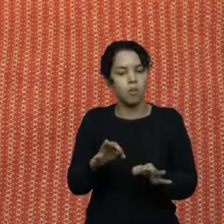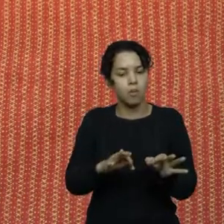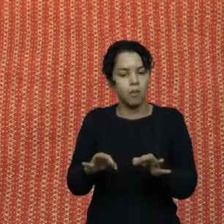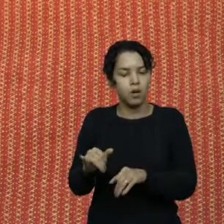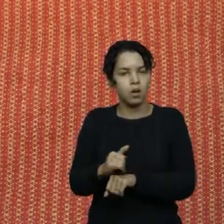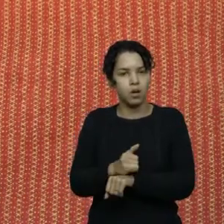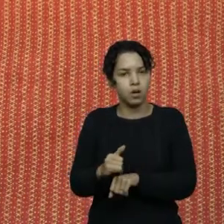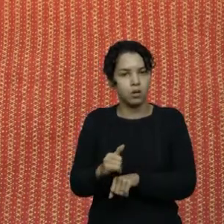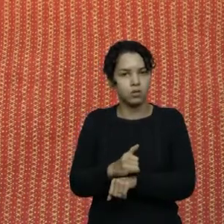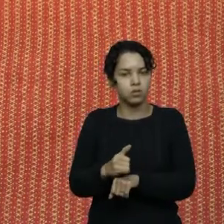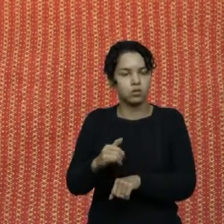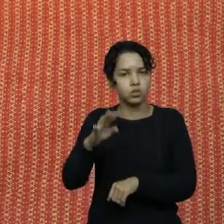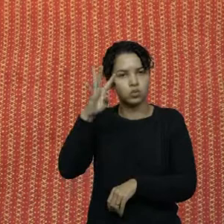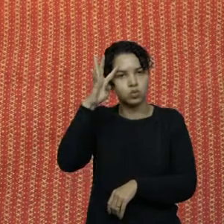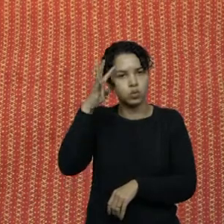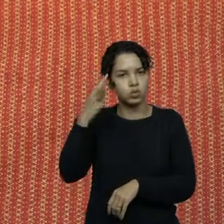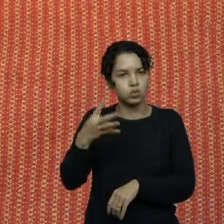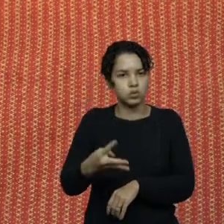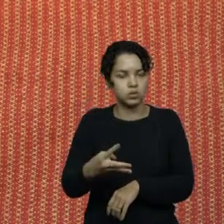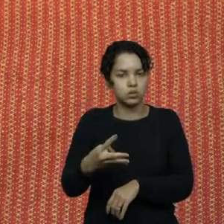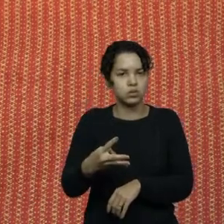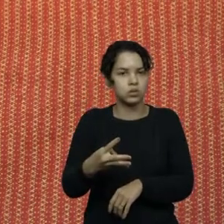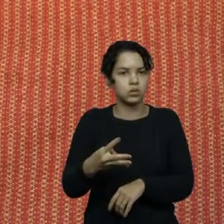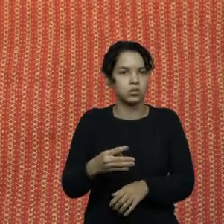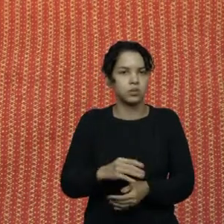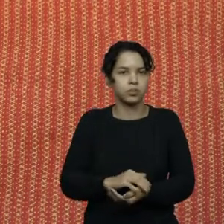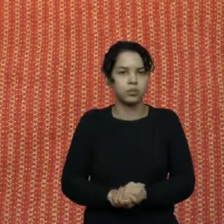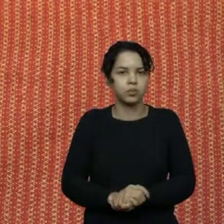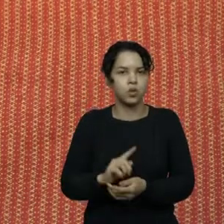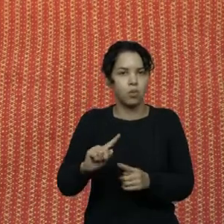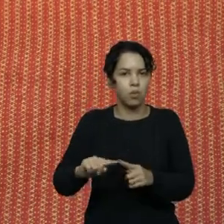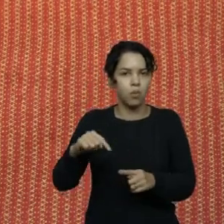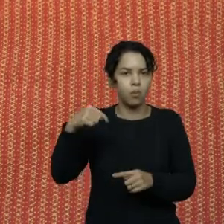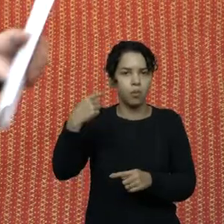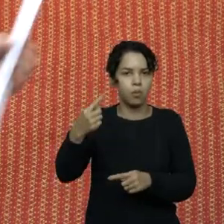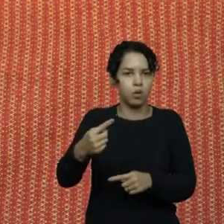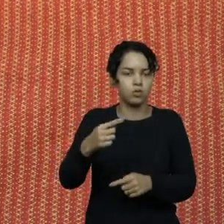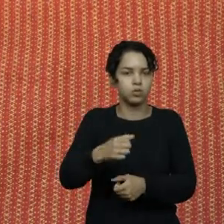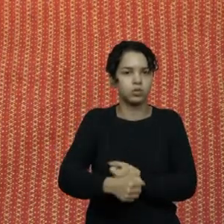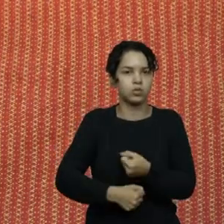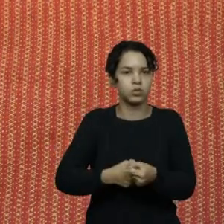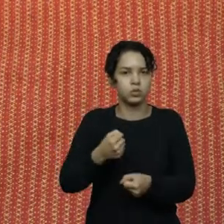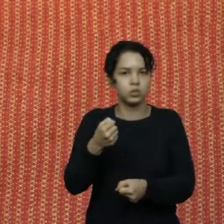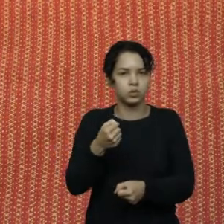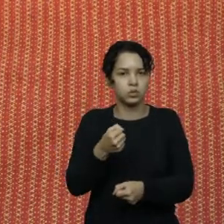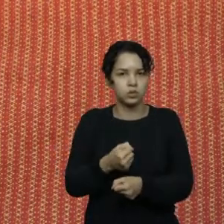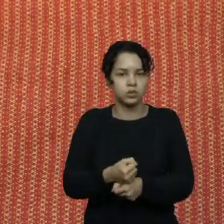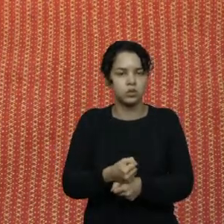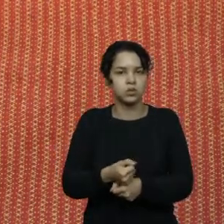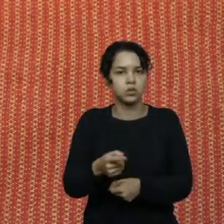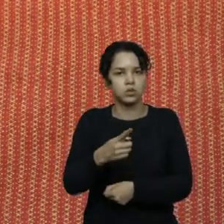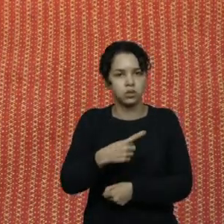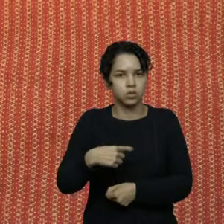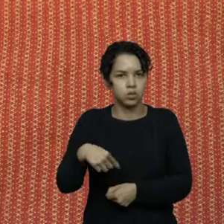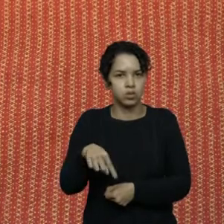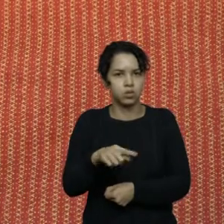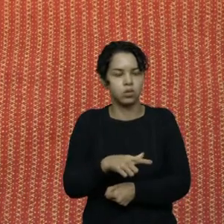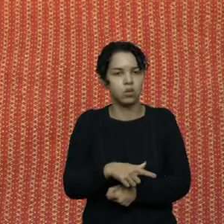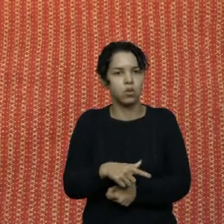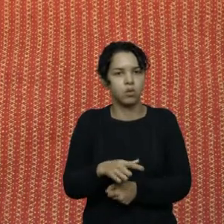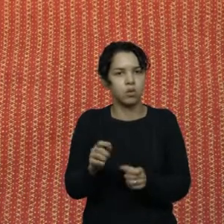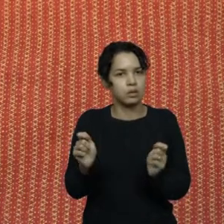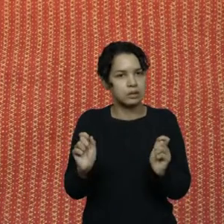Deputado Marcos Vieira para o próximo ano que assim esperamos seja